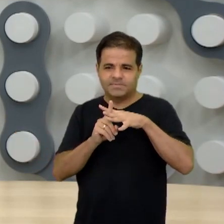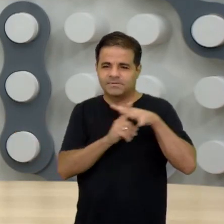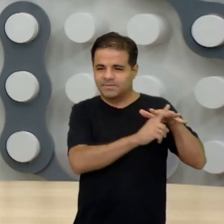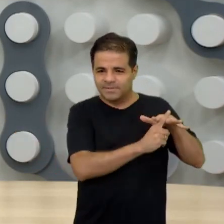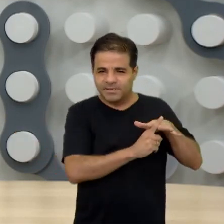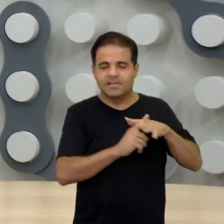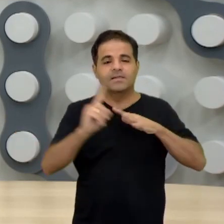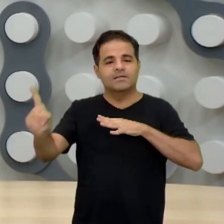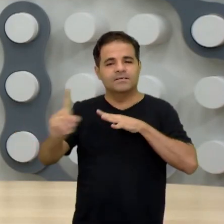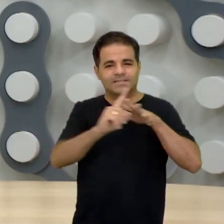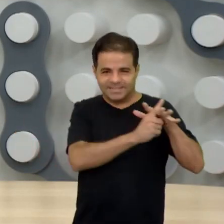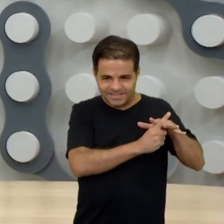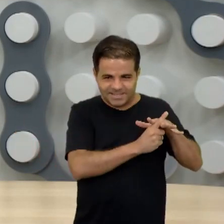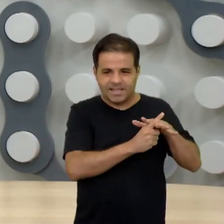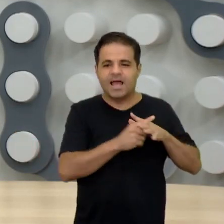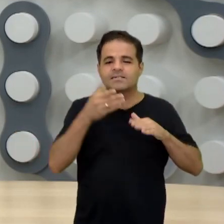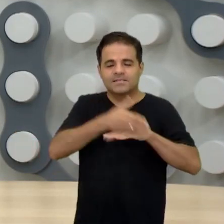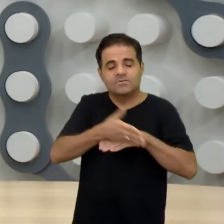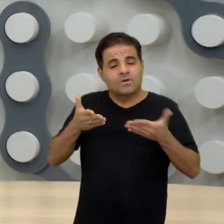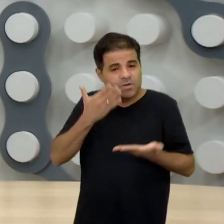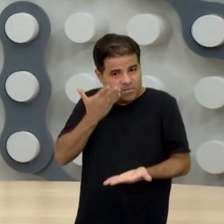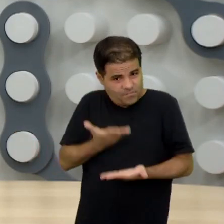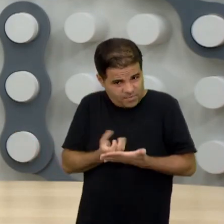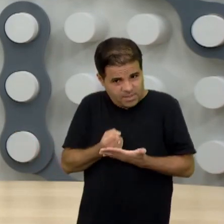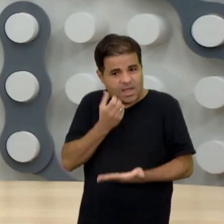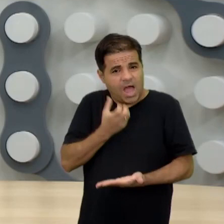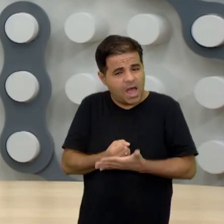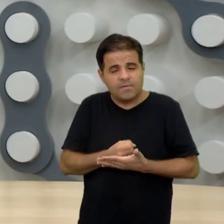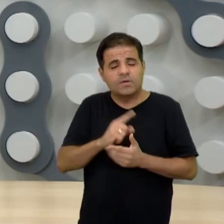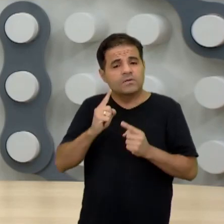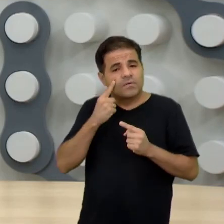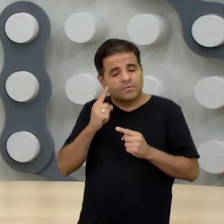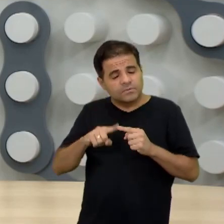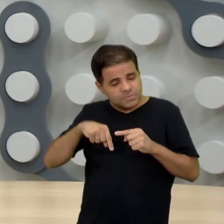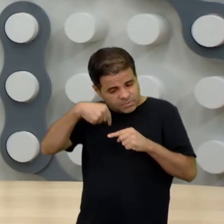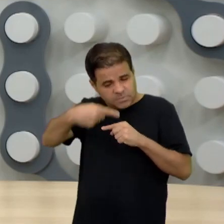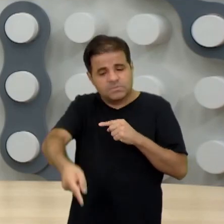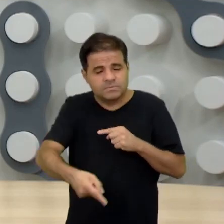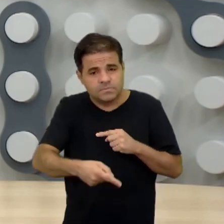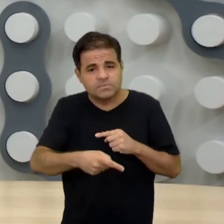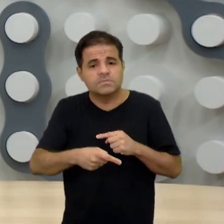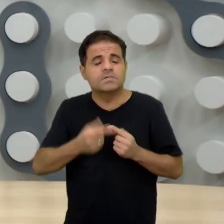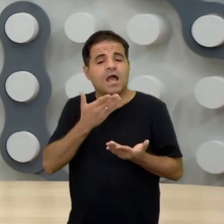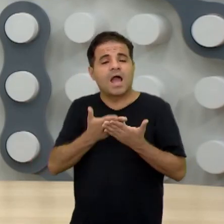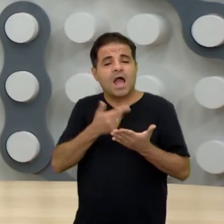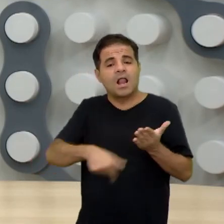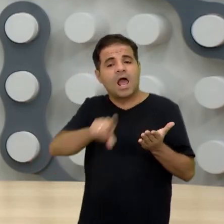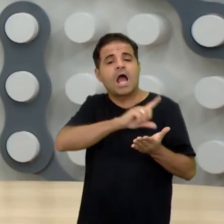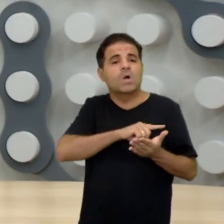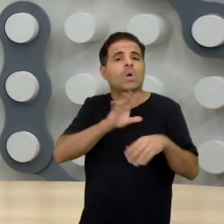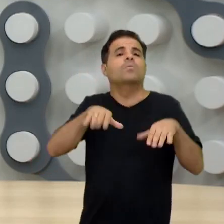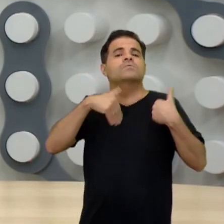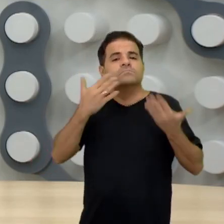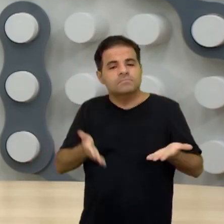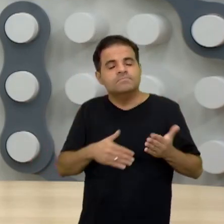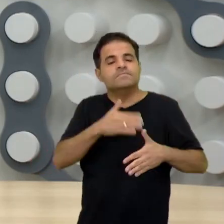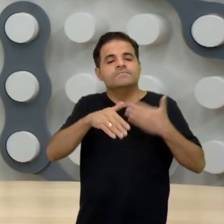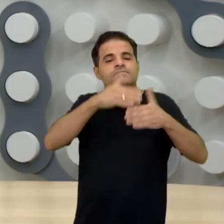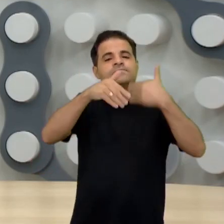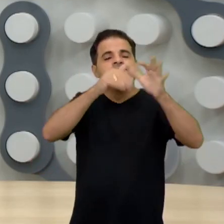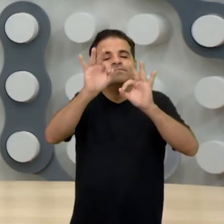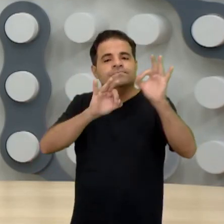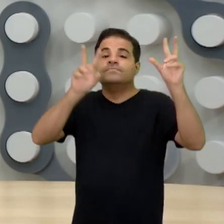mas que foi gravada, então é importante você saber o que viu na aula anterior para saber qual é a progressão